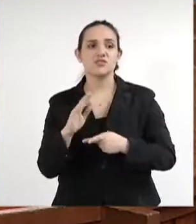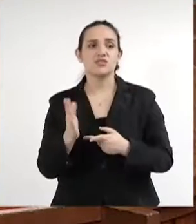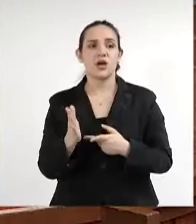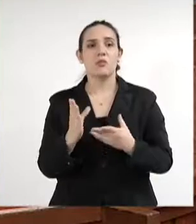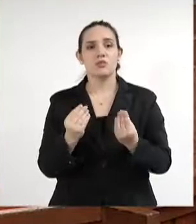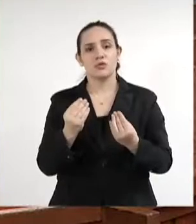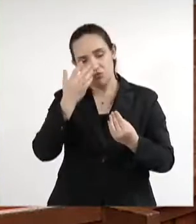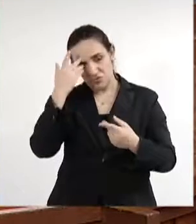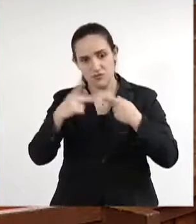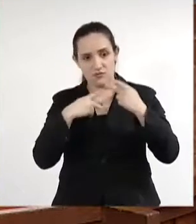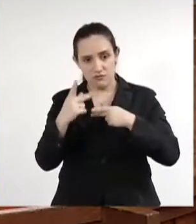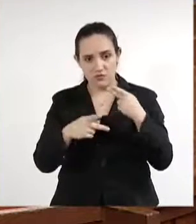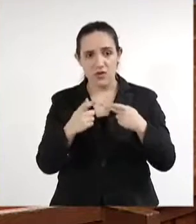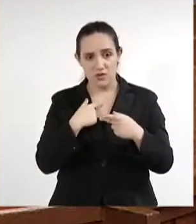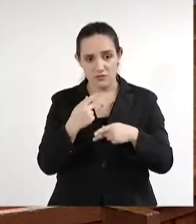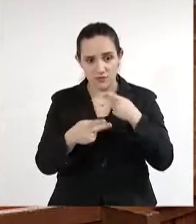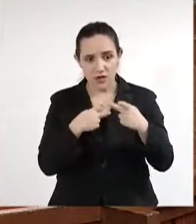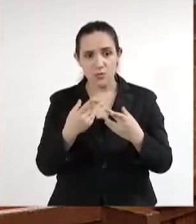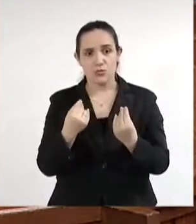que estou falando aqui.